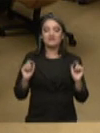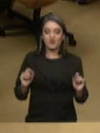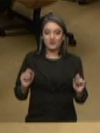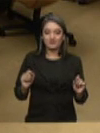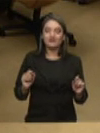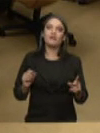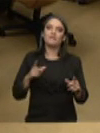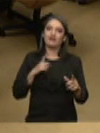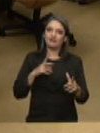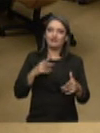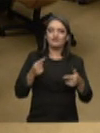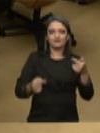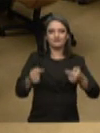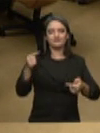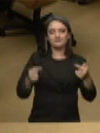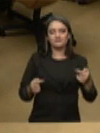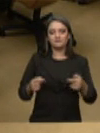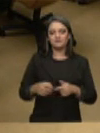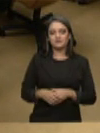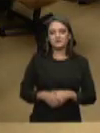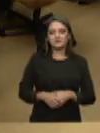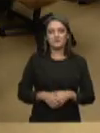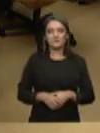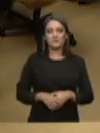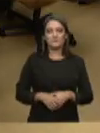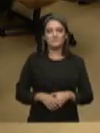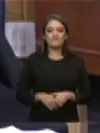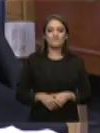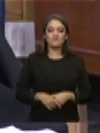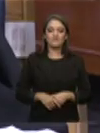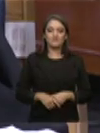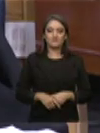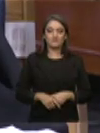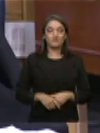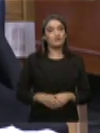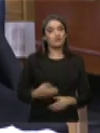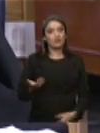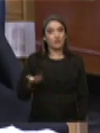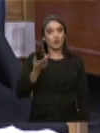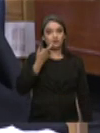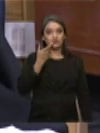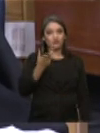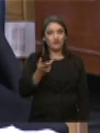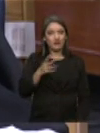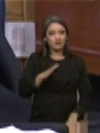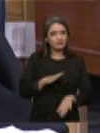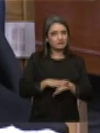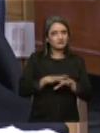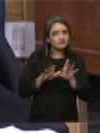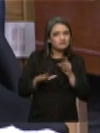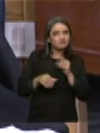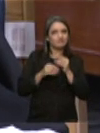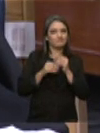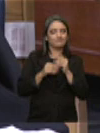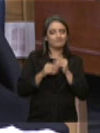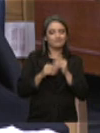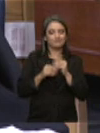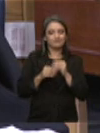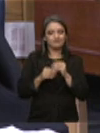ao debate, eu me permitiria fazer mais uma observação adicional, se Vossa